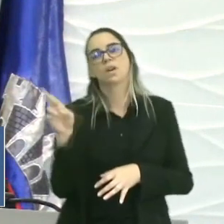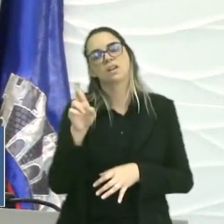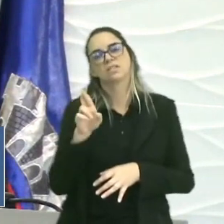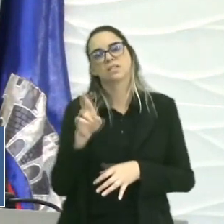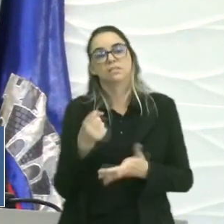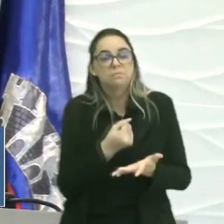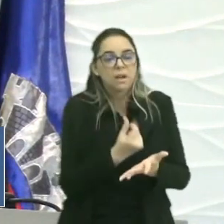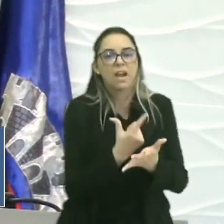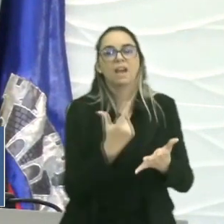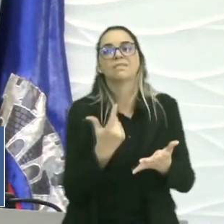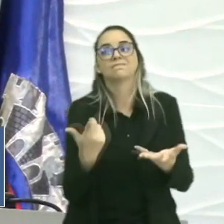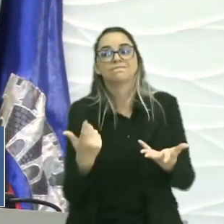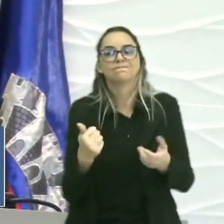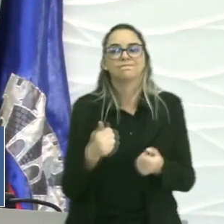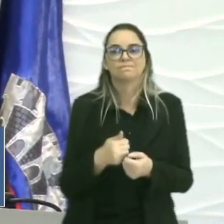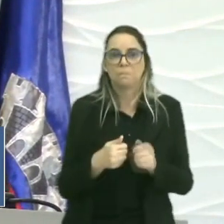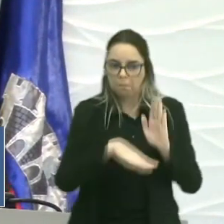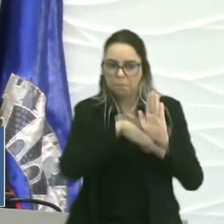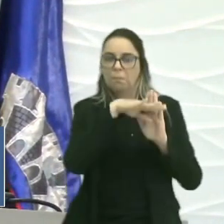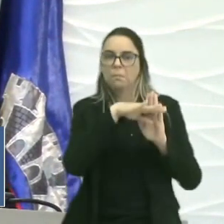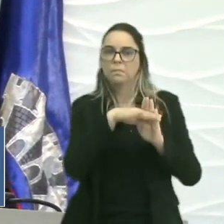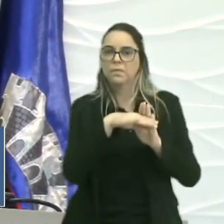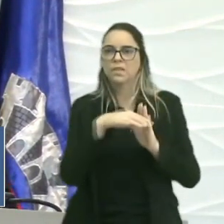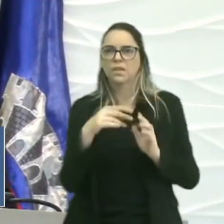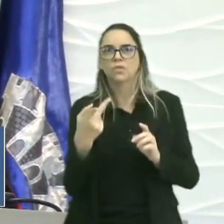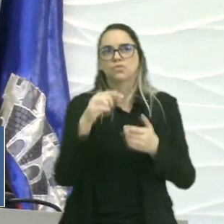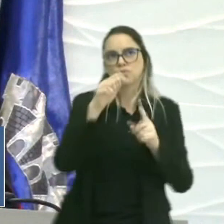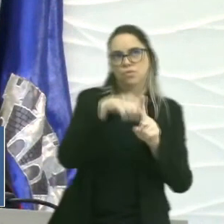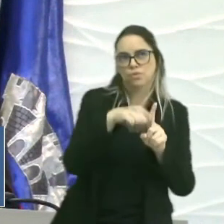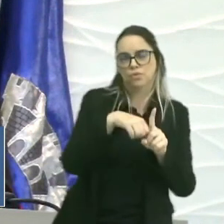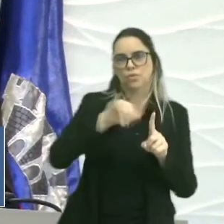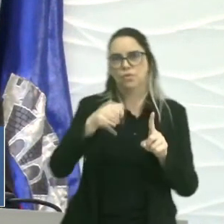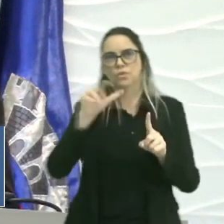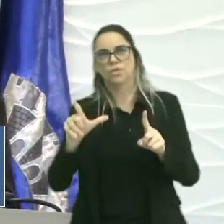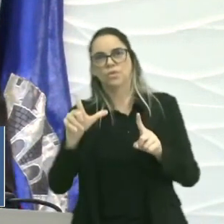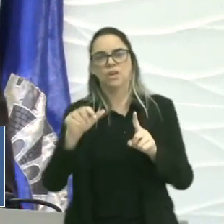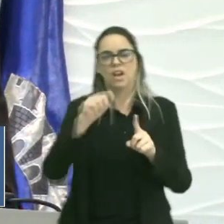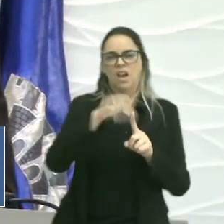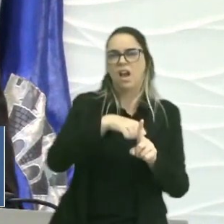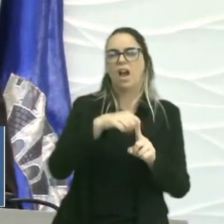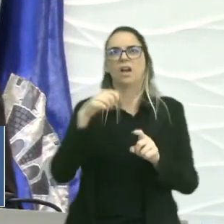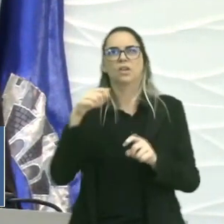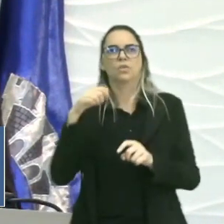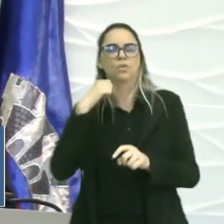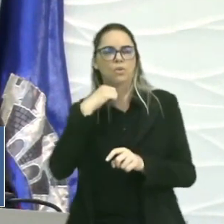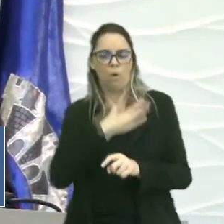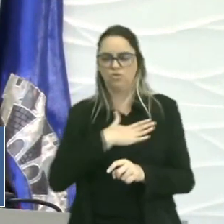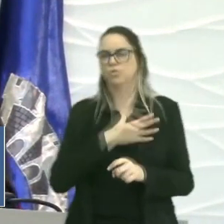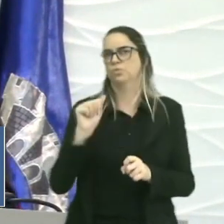pagos por retroativo, sendo os meses de junho, julho, agosto e setembro. Pelo